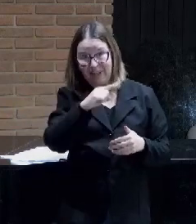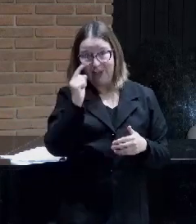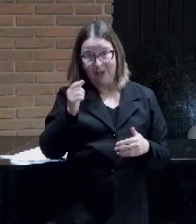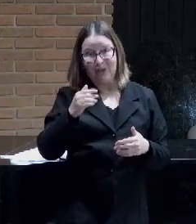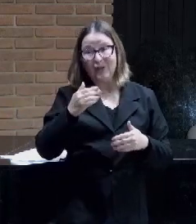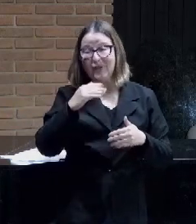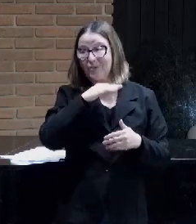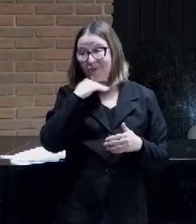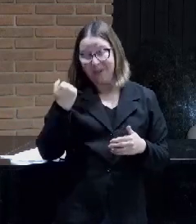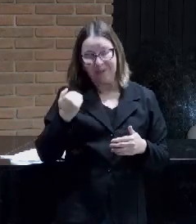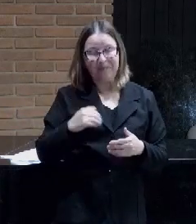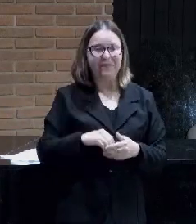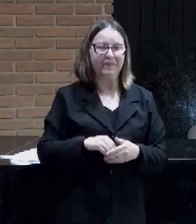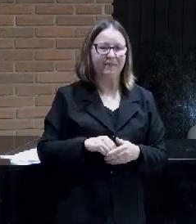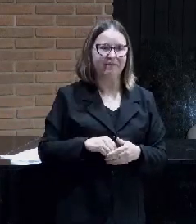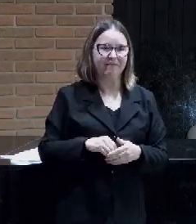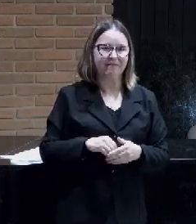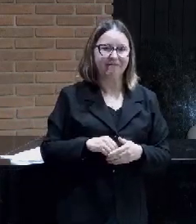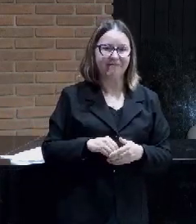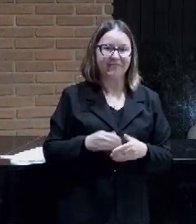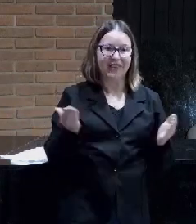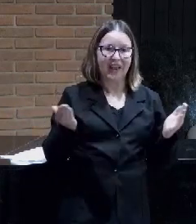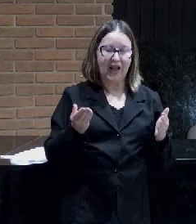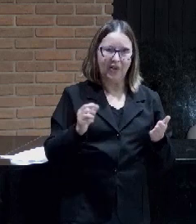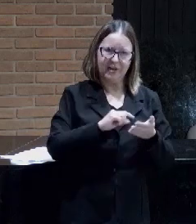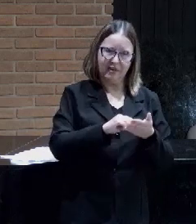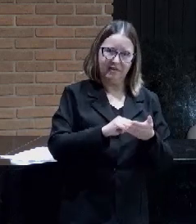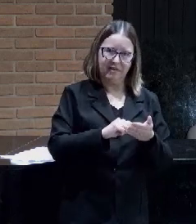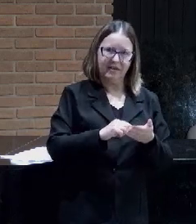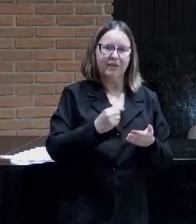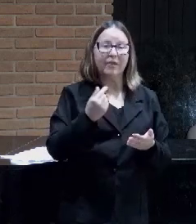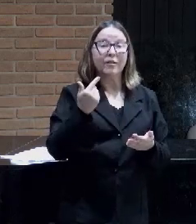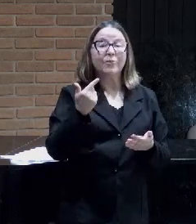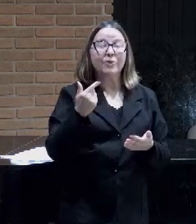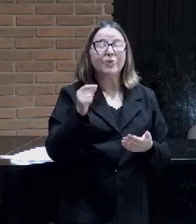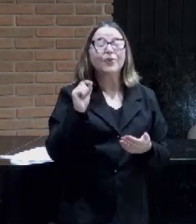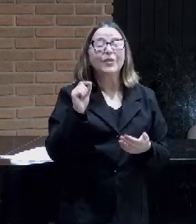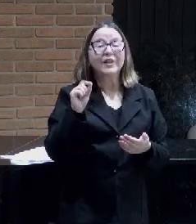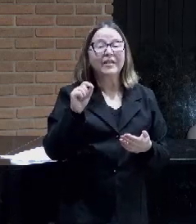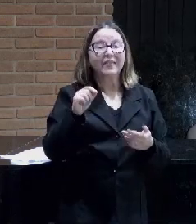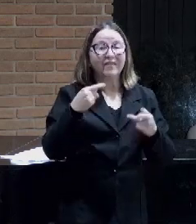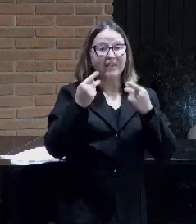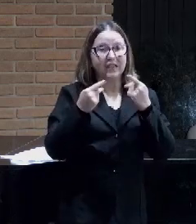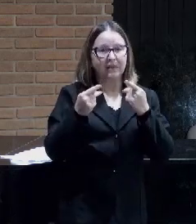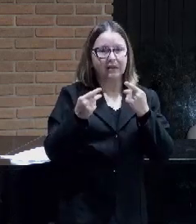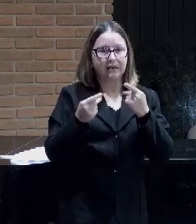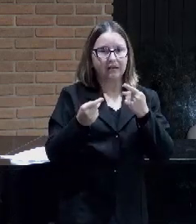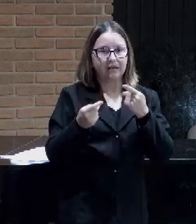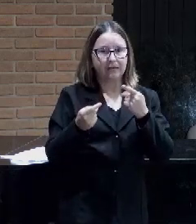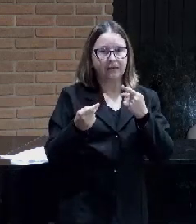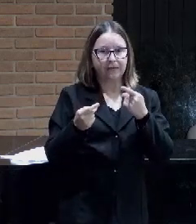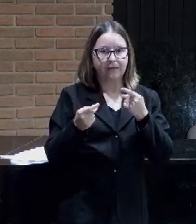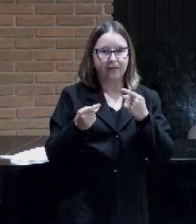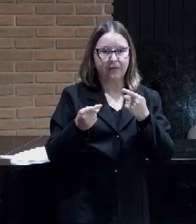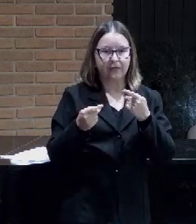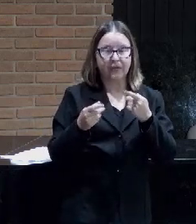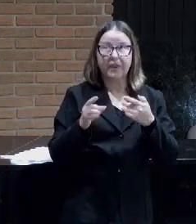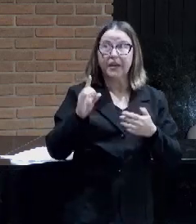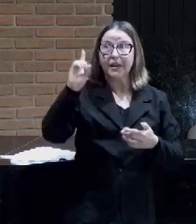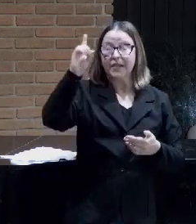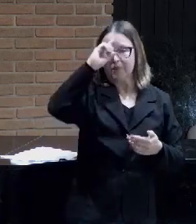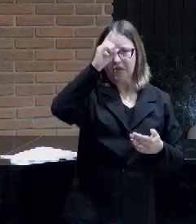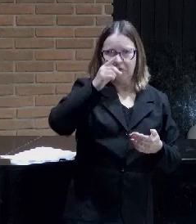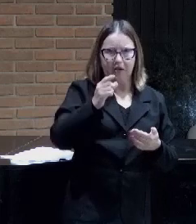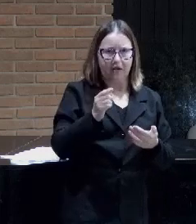cabeça. Agora vamos voltar para o verso 2 do capítulo 1, que diz assim: levante-se, vá à grande cidade de Nínive e